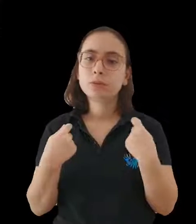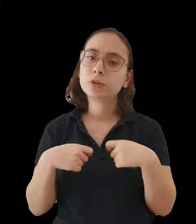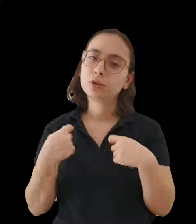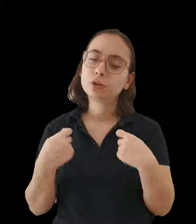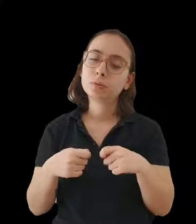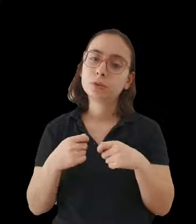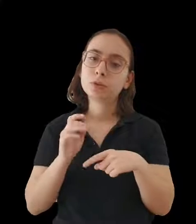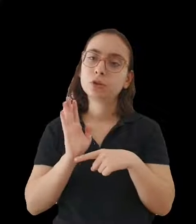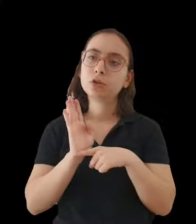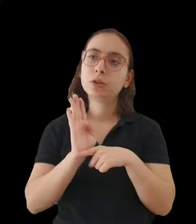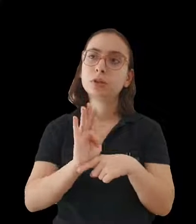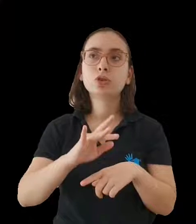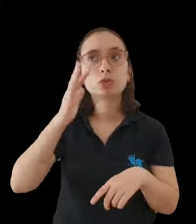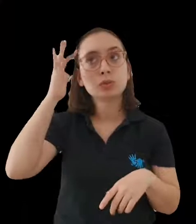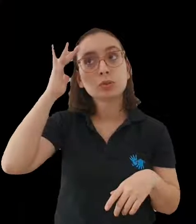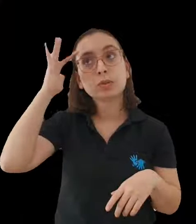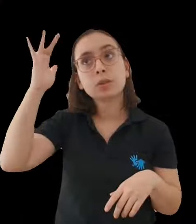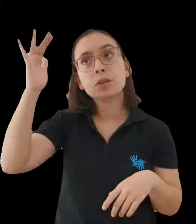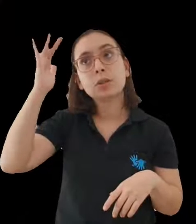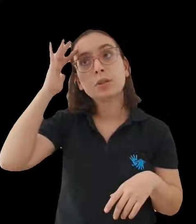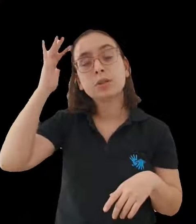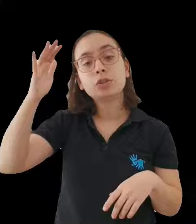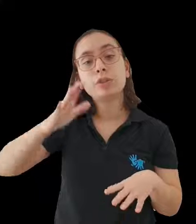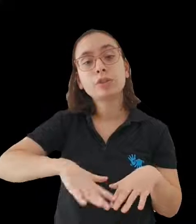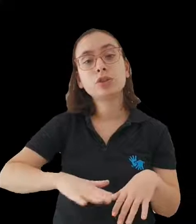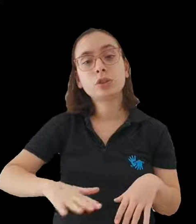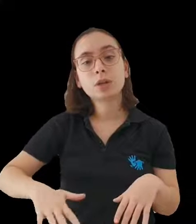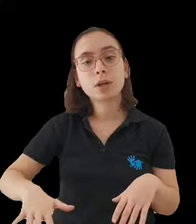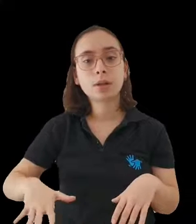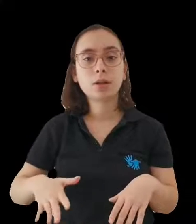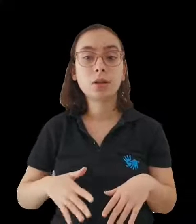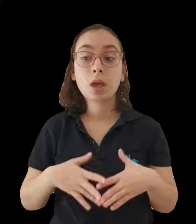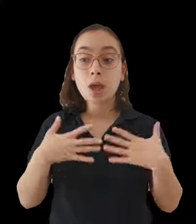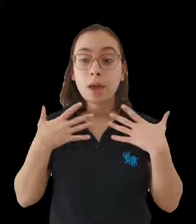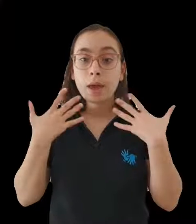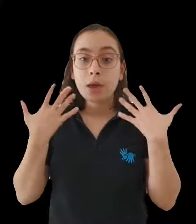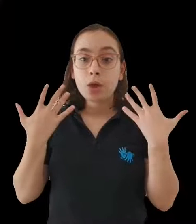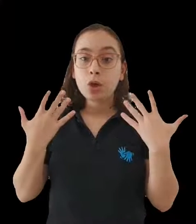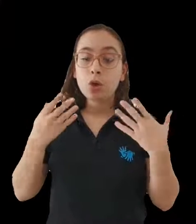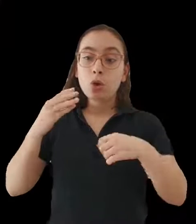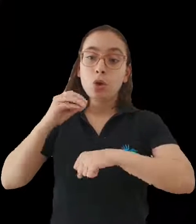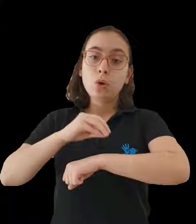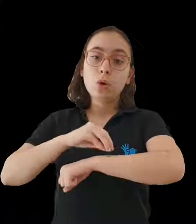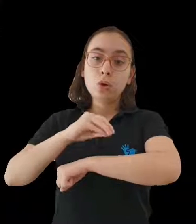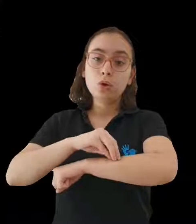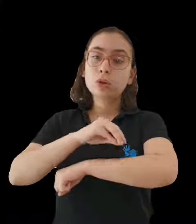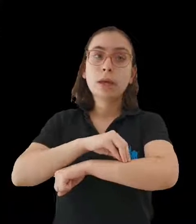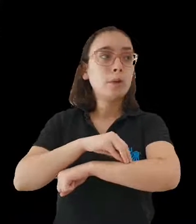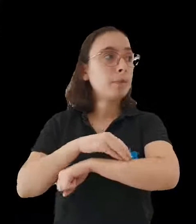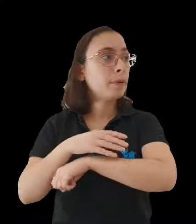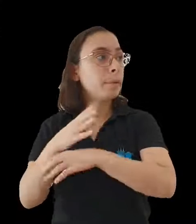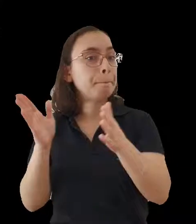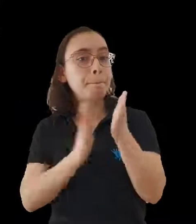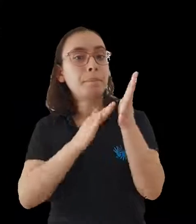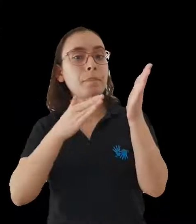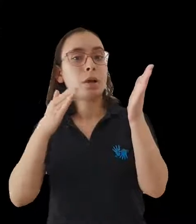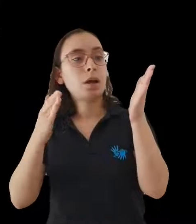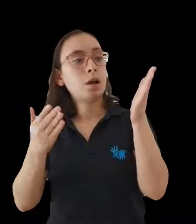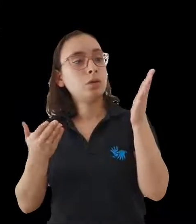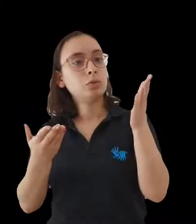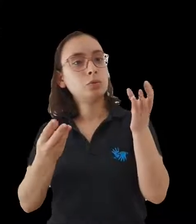da imaginação das crianças. Então vocês podem fazer assim, o sapo bateu na parede, o que nós